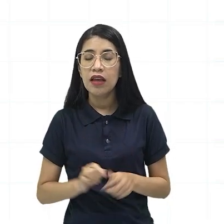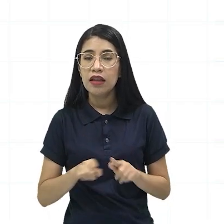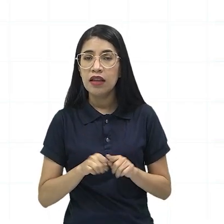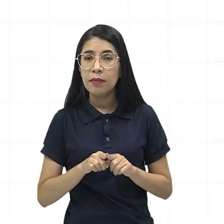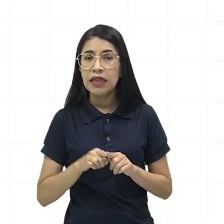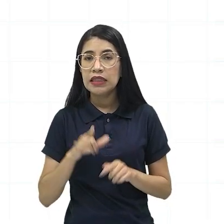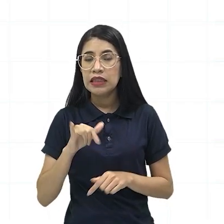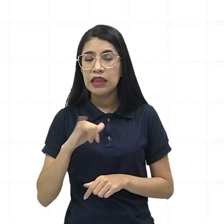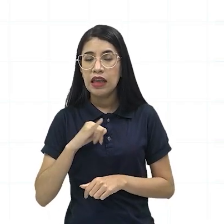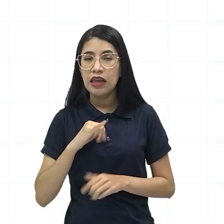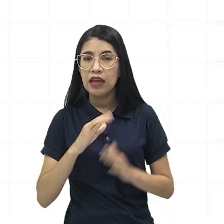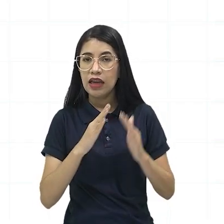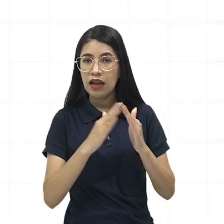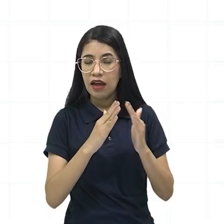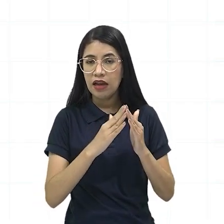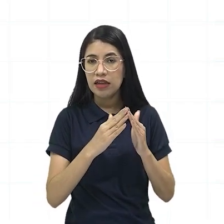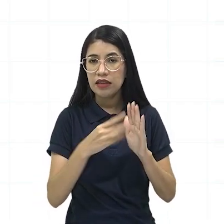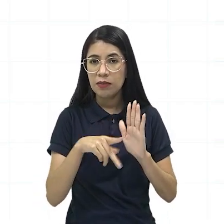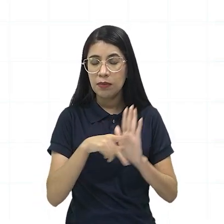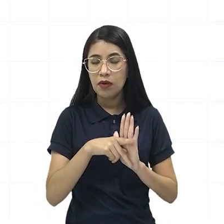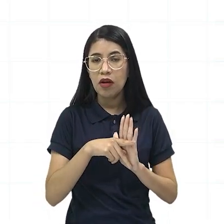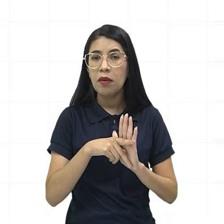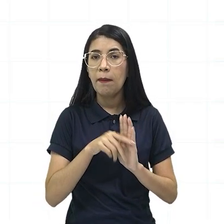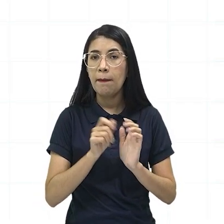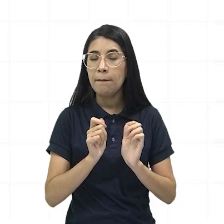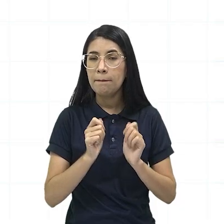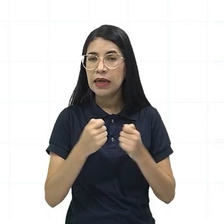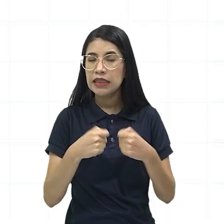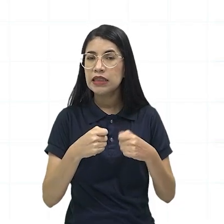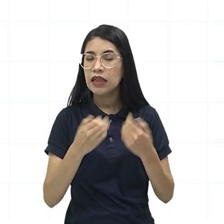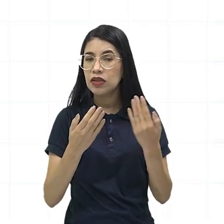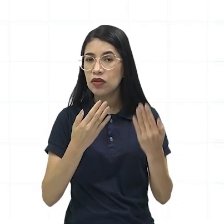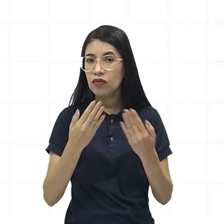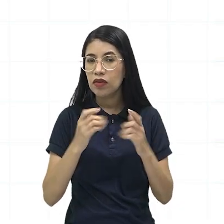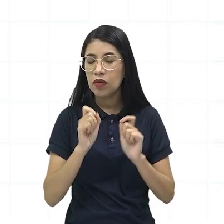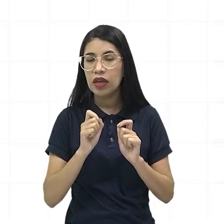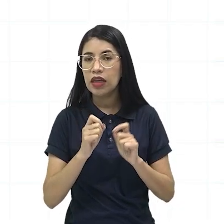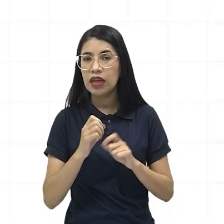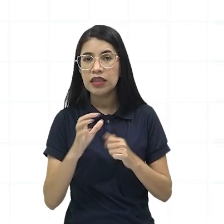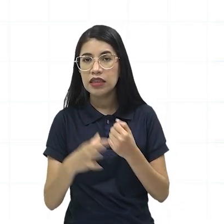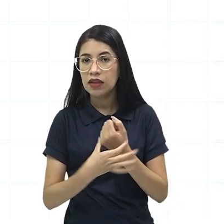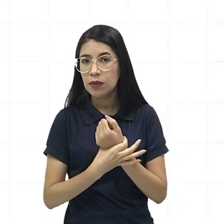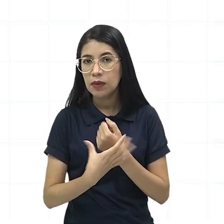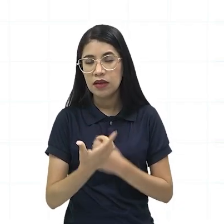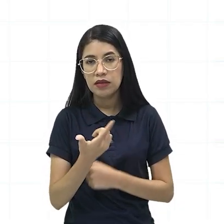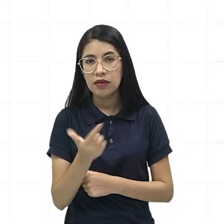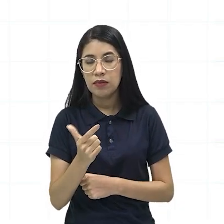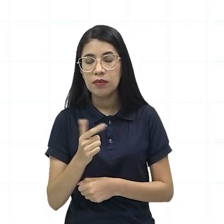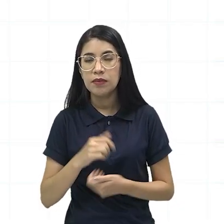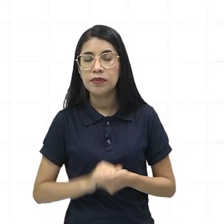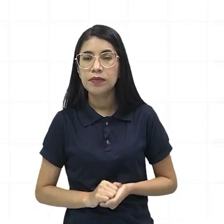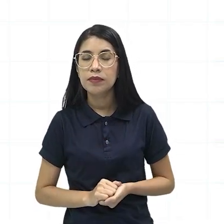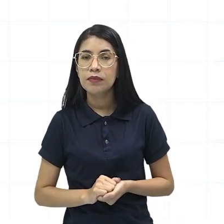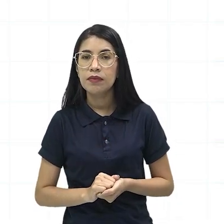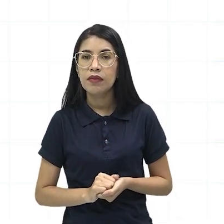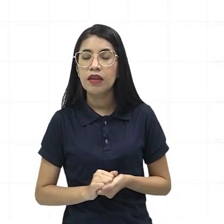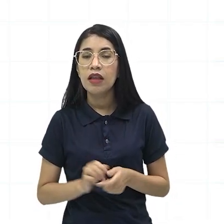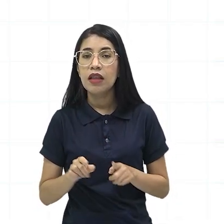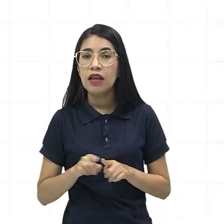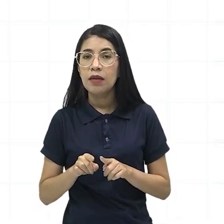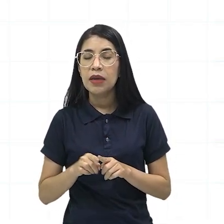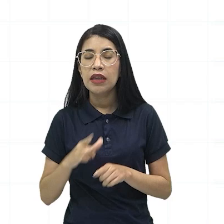possa desconfiar de que ele não é tão imóvel assim. Olha aí o tom humorístico, né? Que há